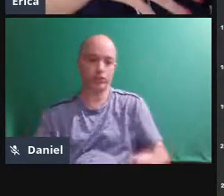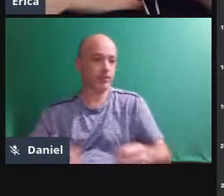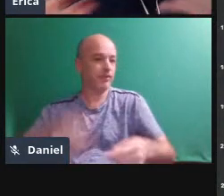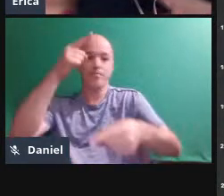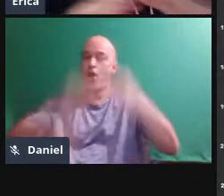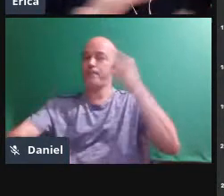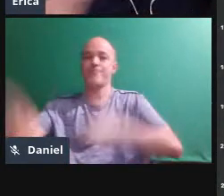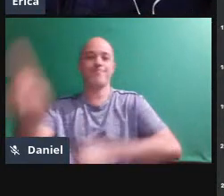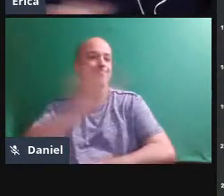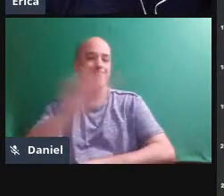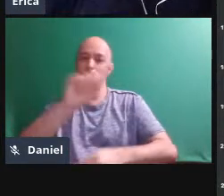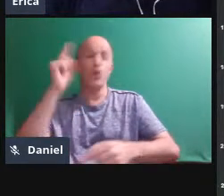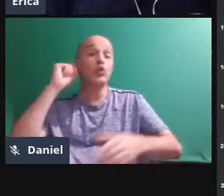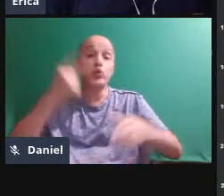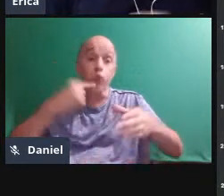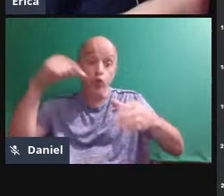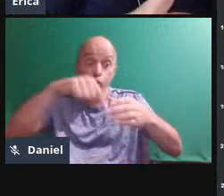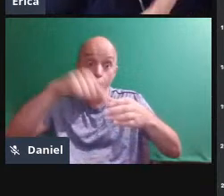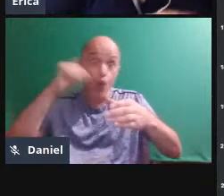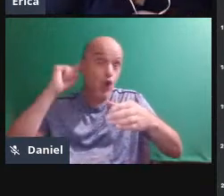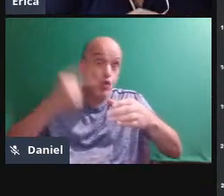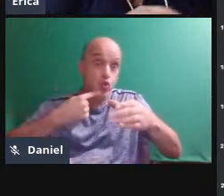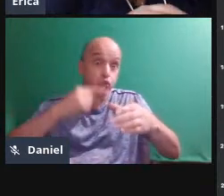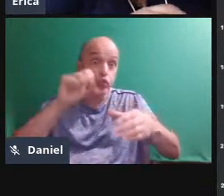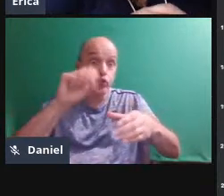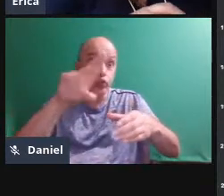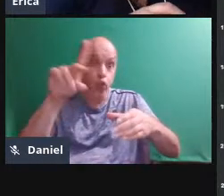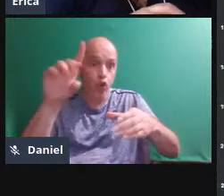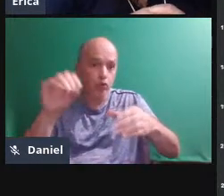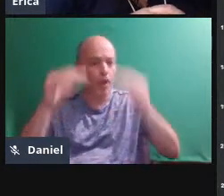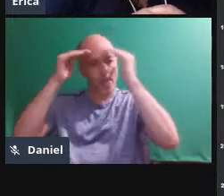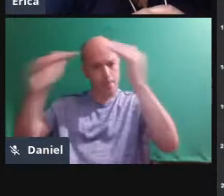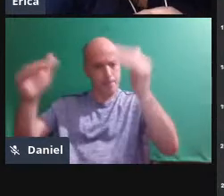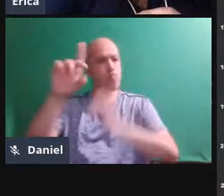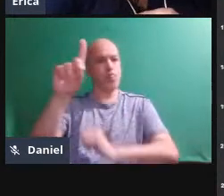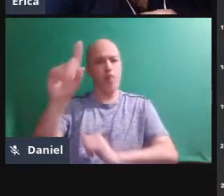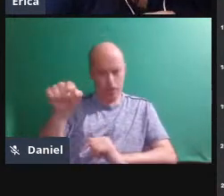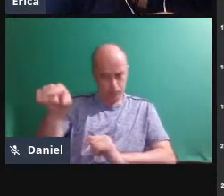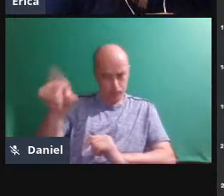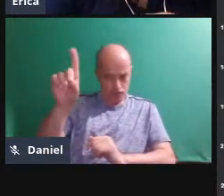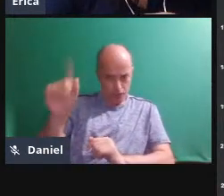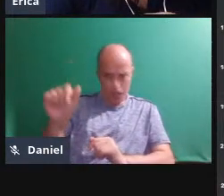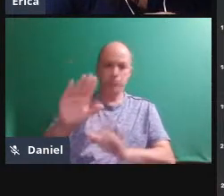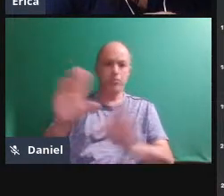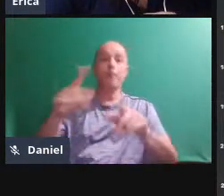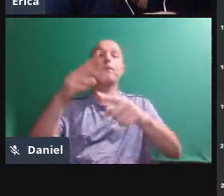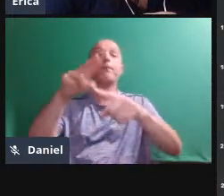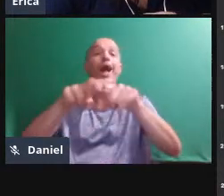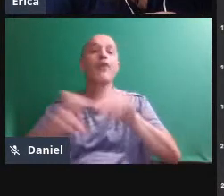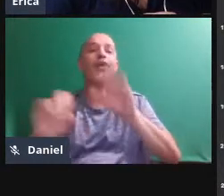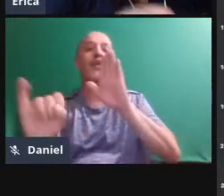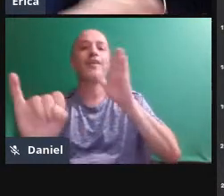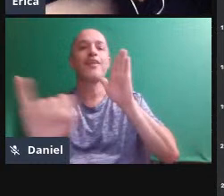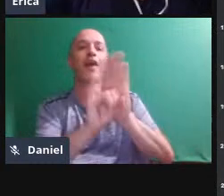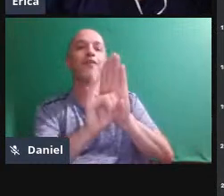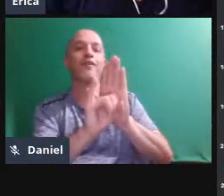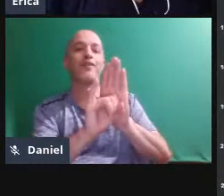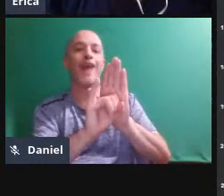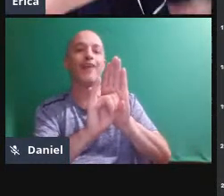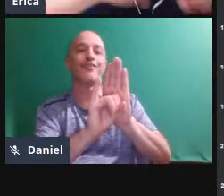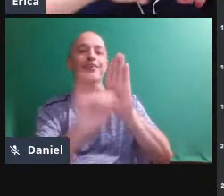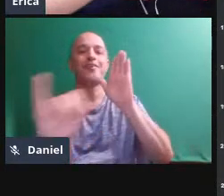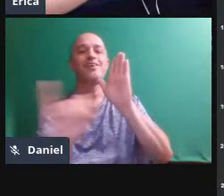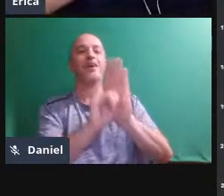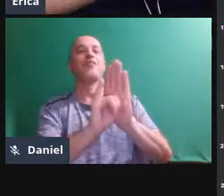Eles participam um do grupo do outro, independente disso, não é proibido. Nos surdos. Ai, meu